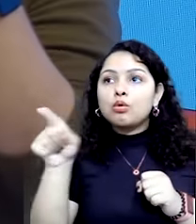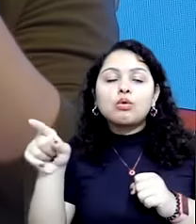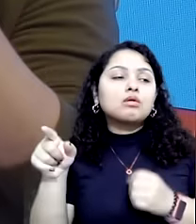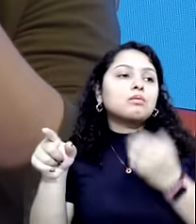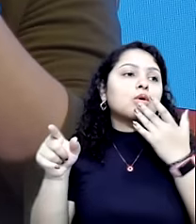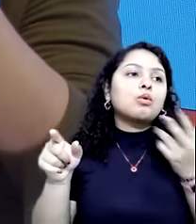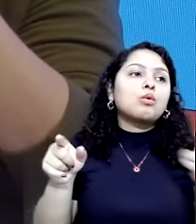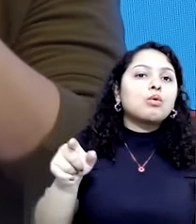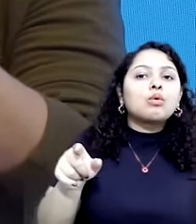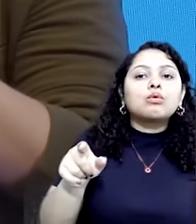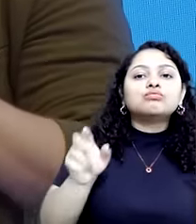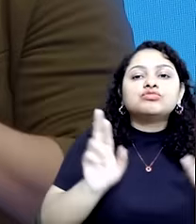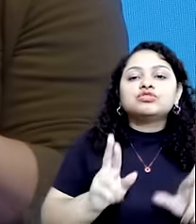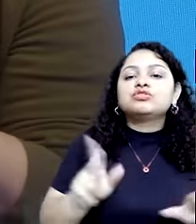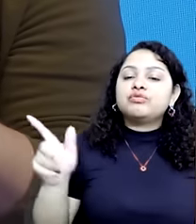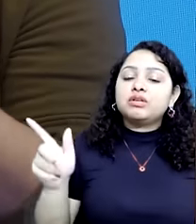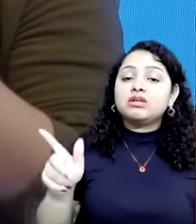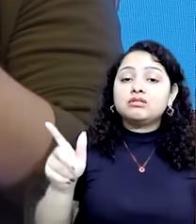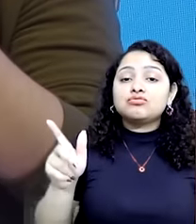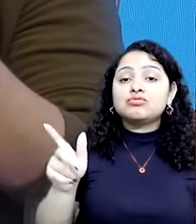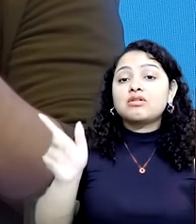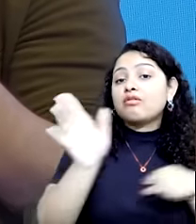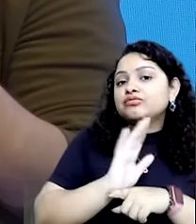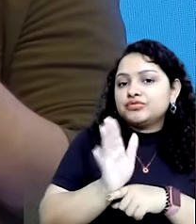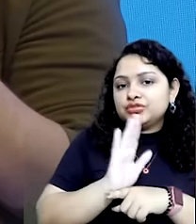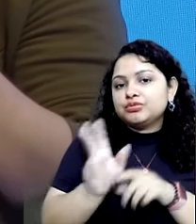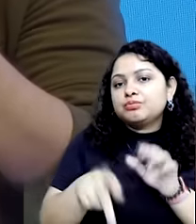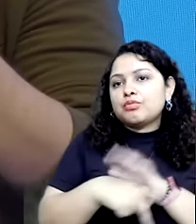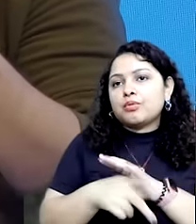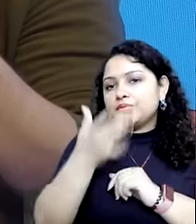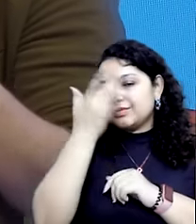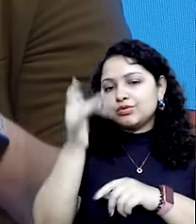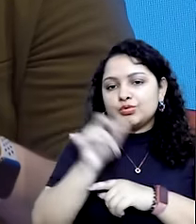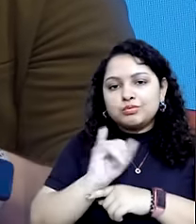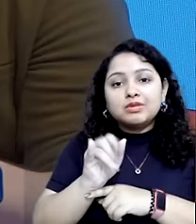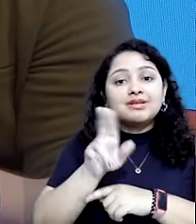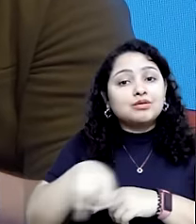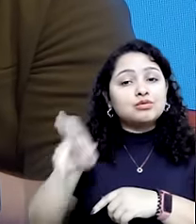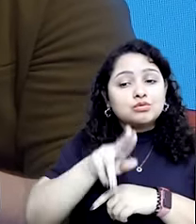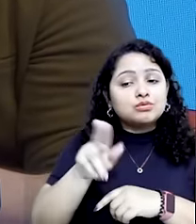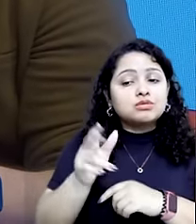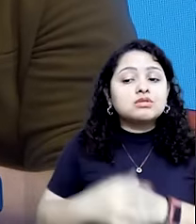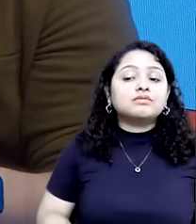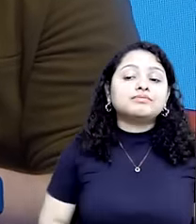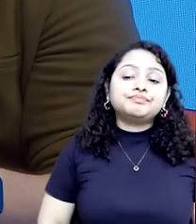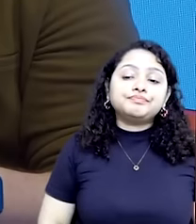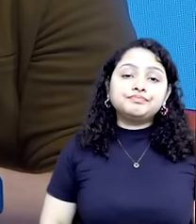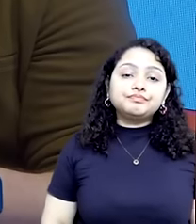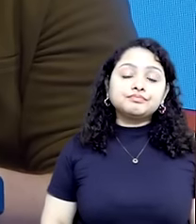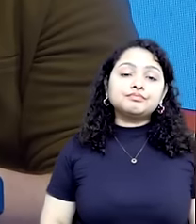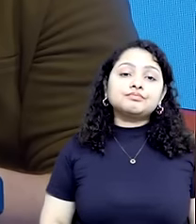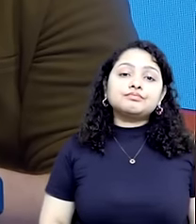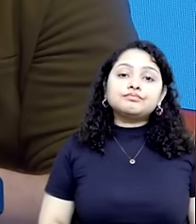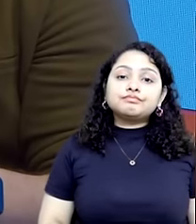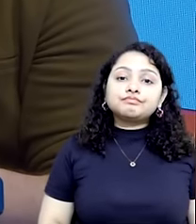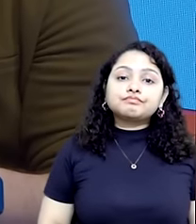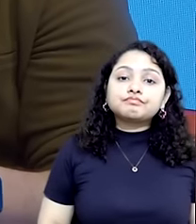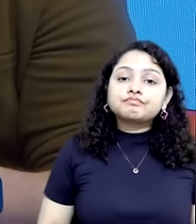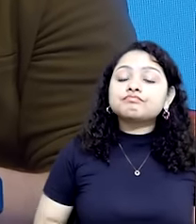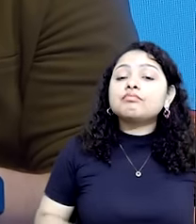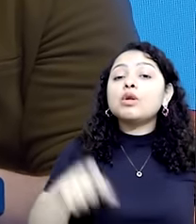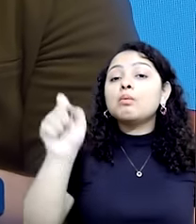uma de outra cor do outro que dá um a são os vídeos de YouTubers que usam muito esse tipo de recurso e uma uma luz branca que